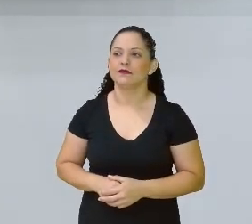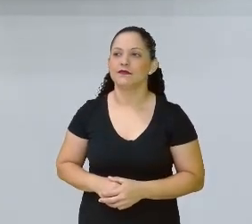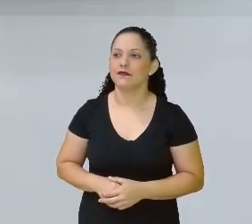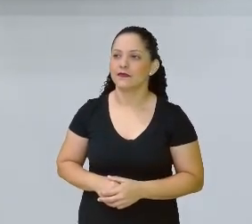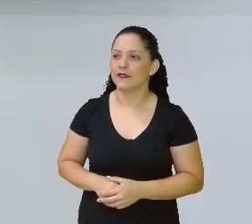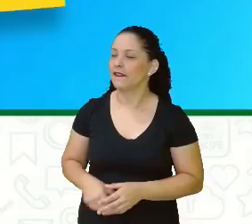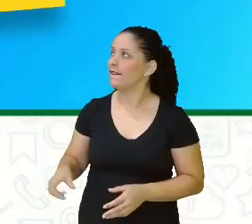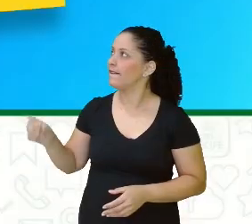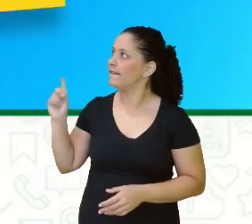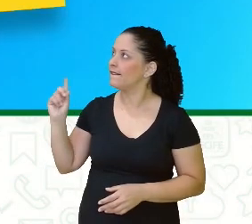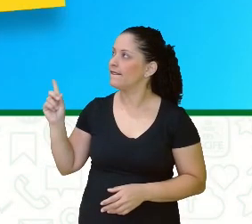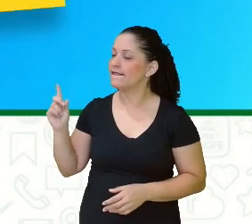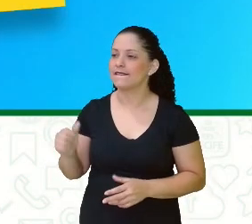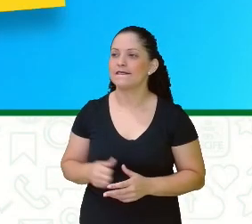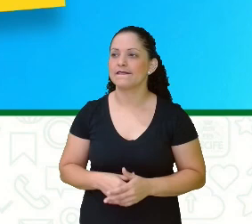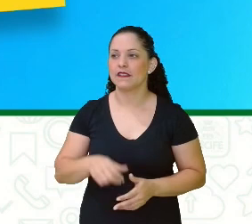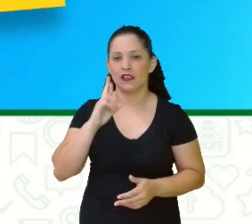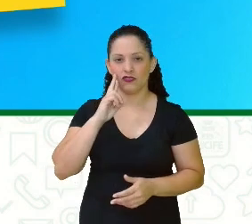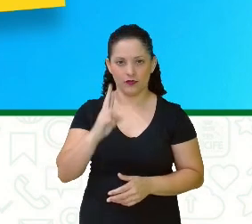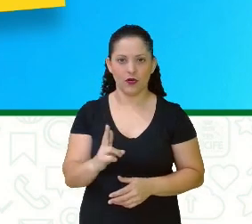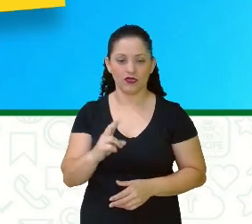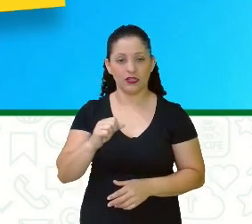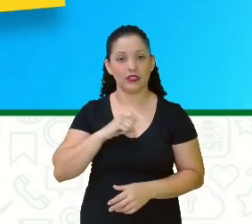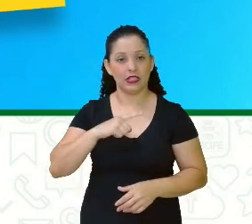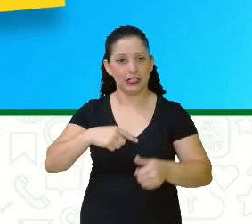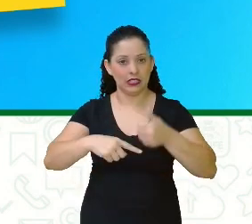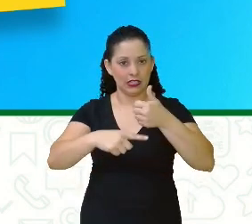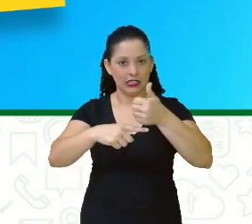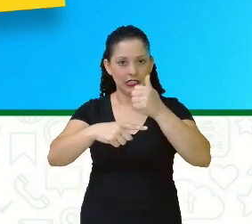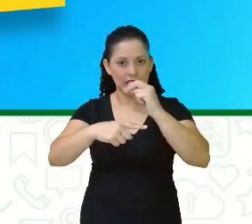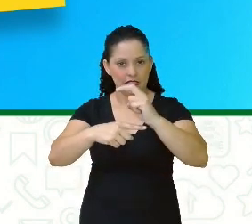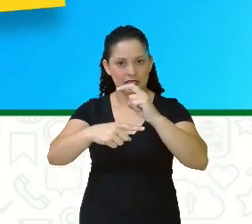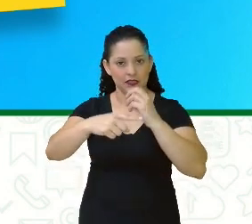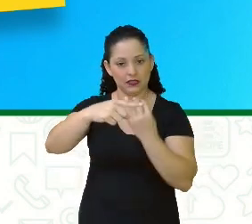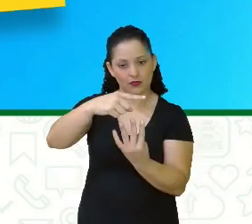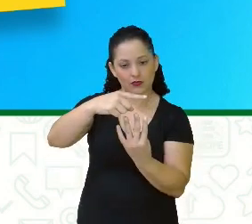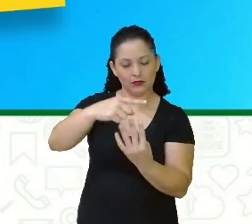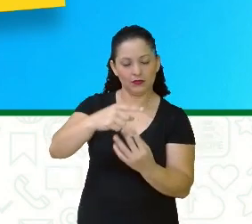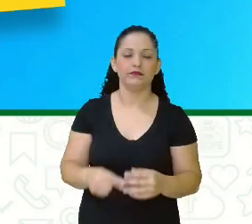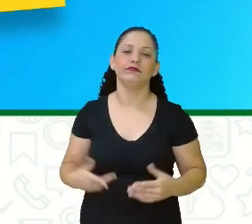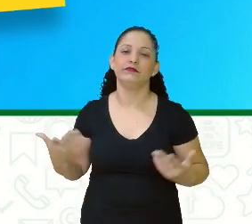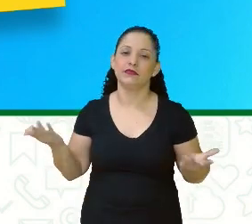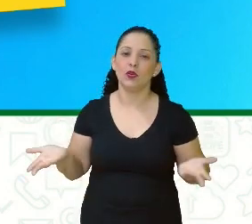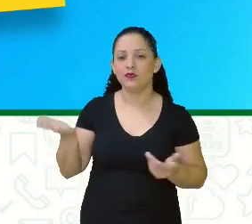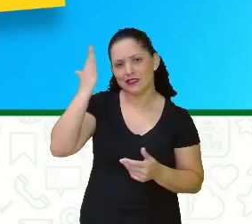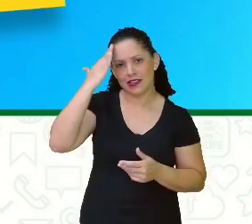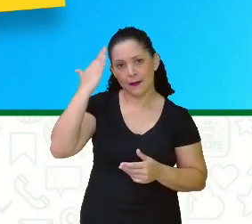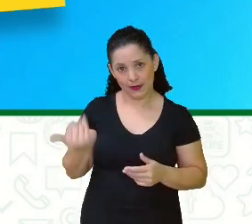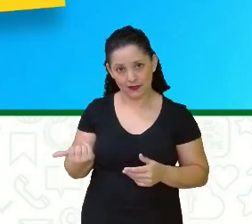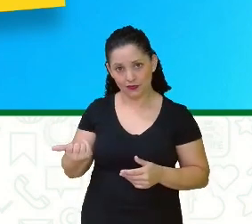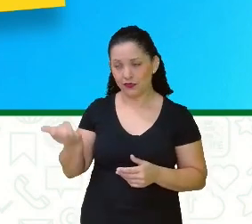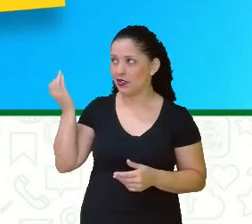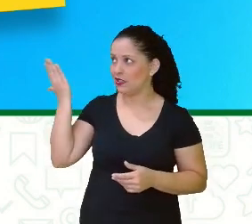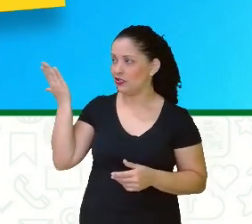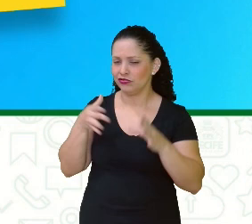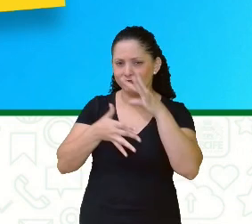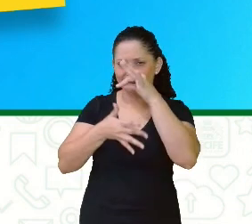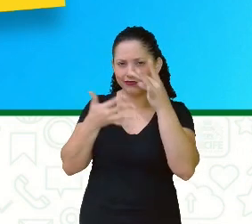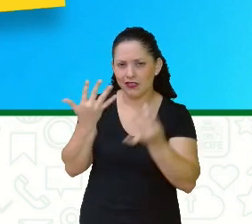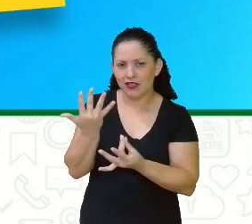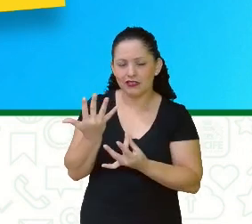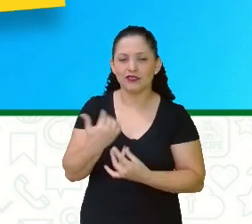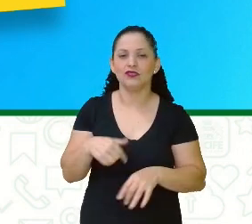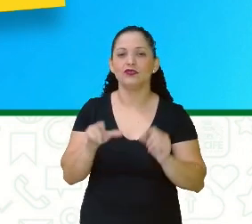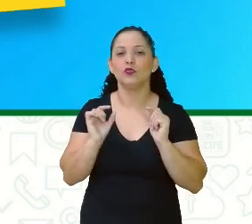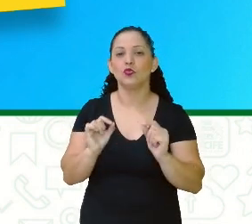aí deu 15/4, né? E aí eu tenho que, sabendo isso, a gente afirma